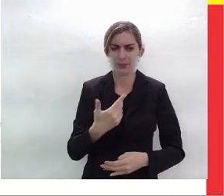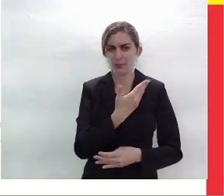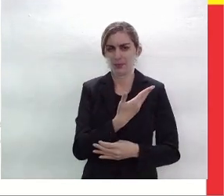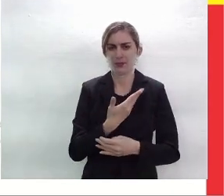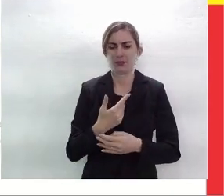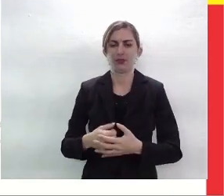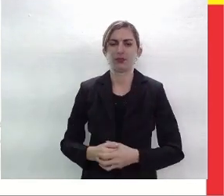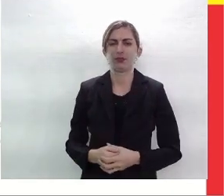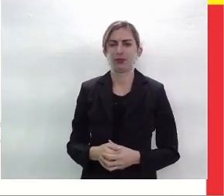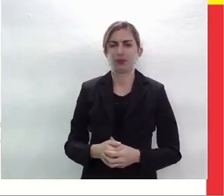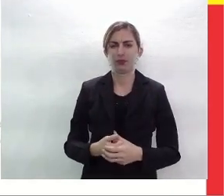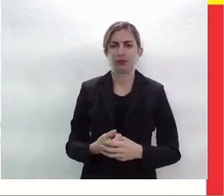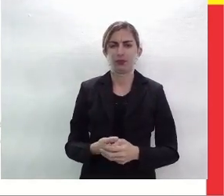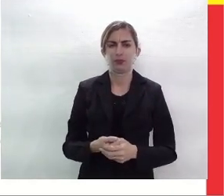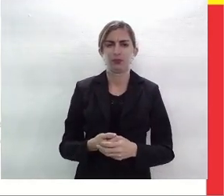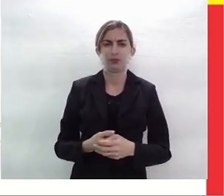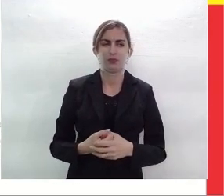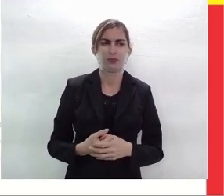o agogô.